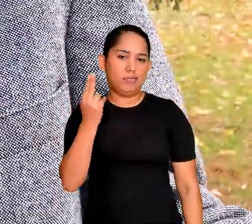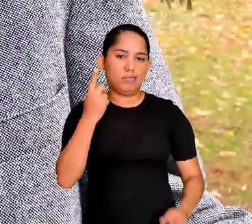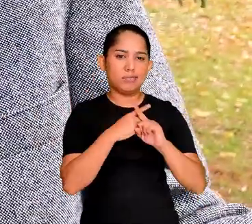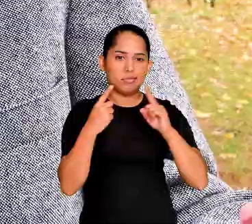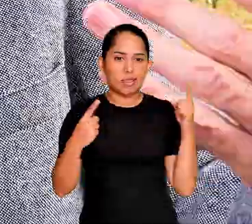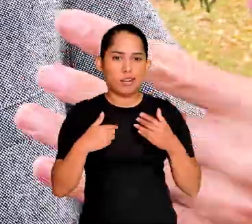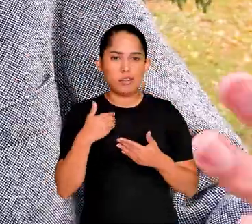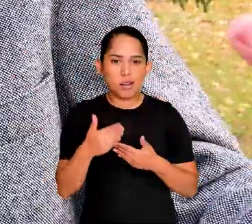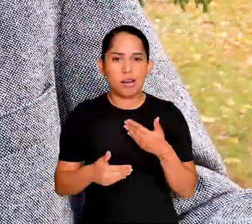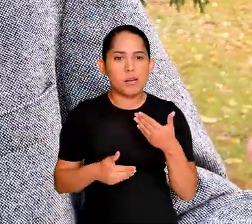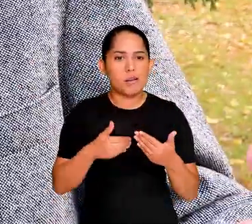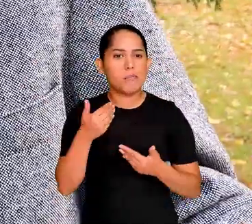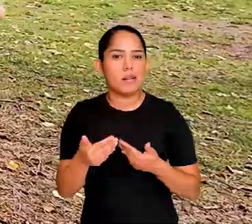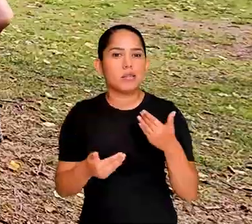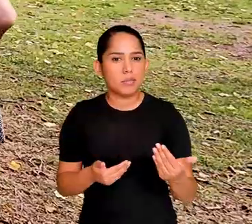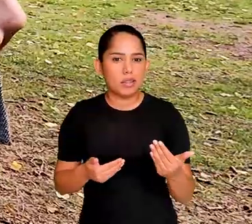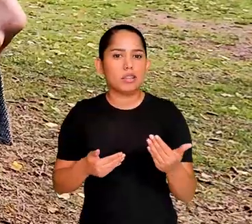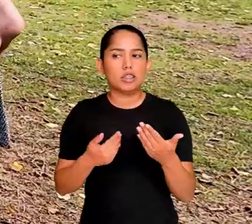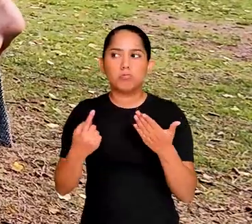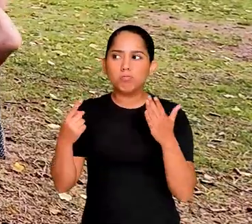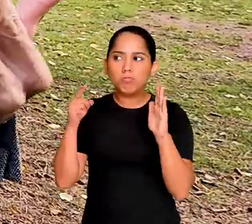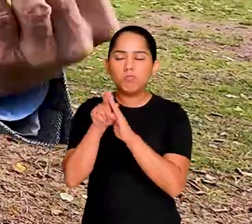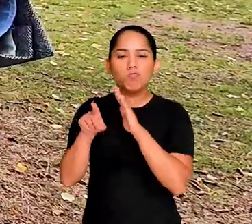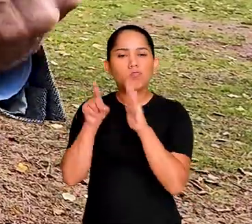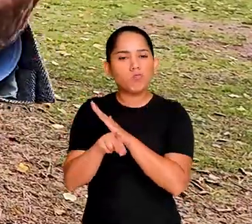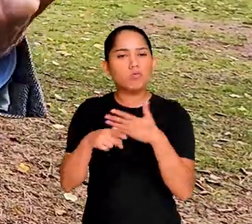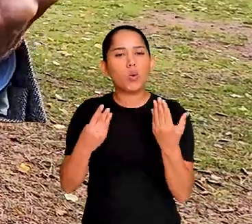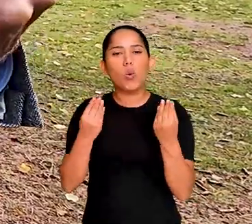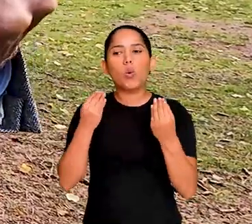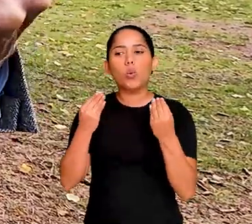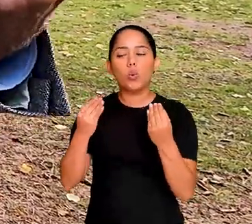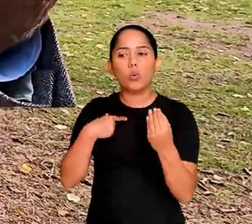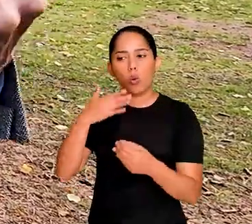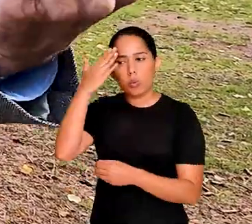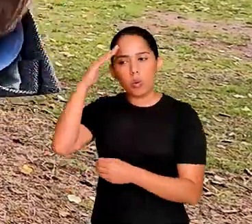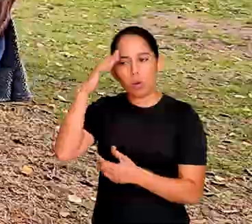or some being, but make steps and always regularly ask,